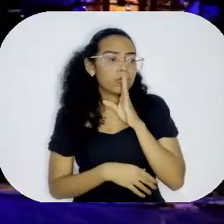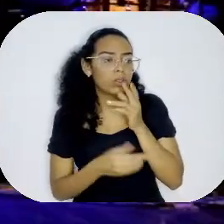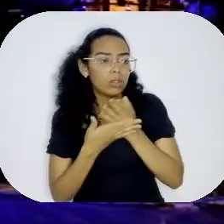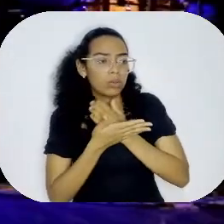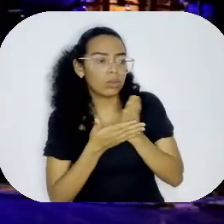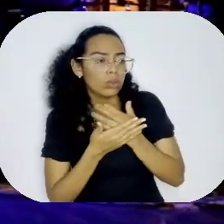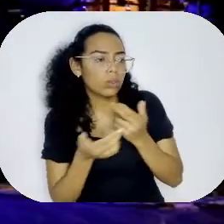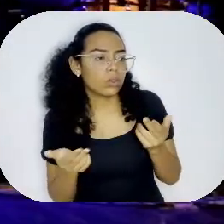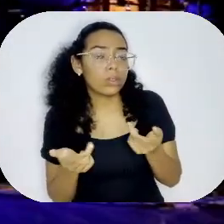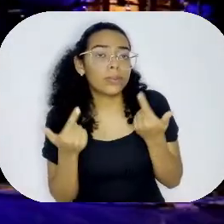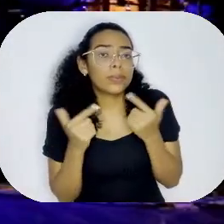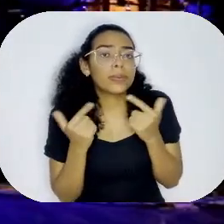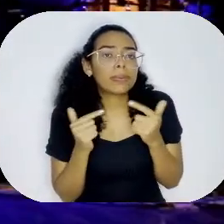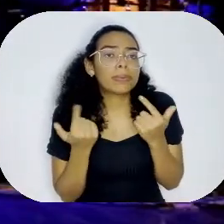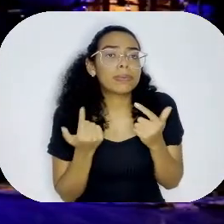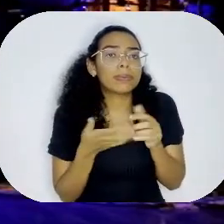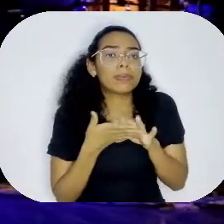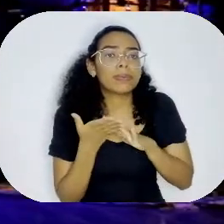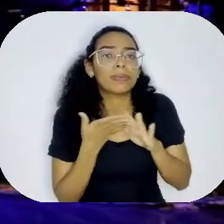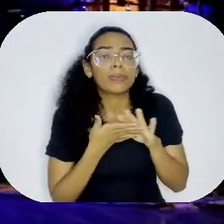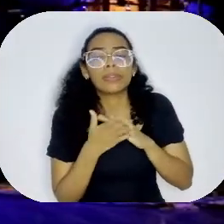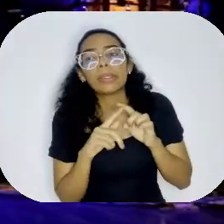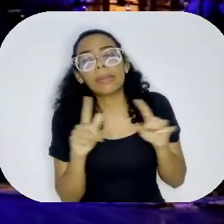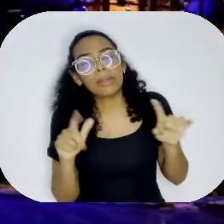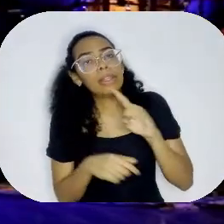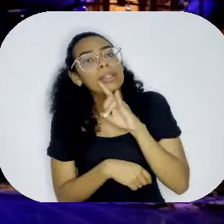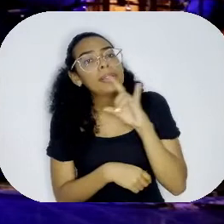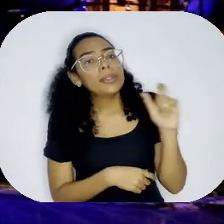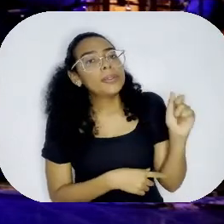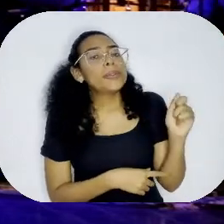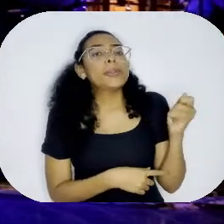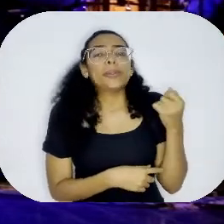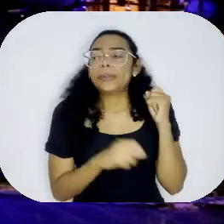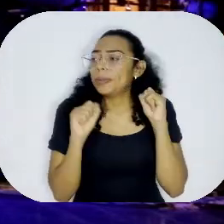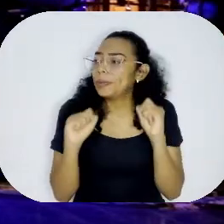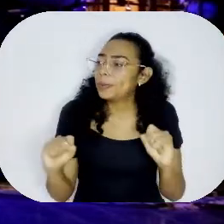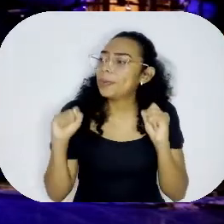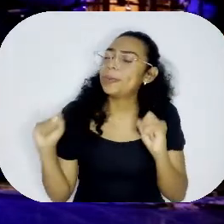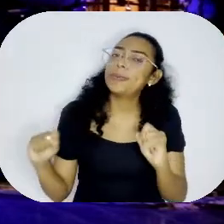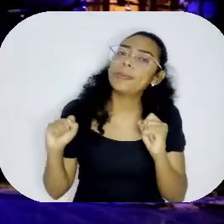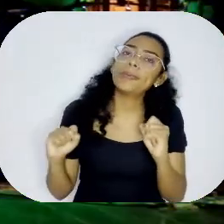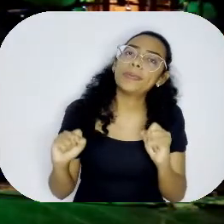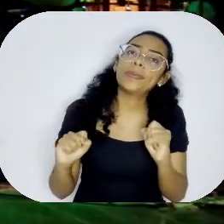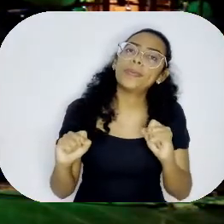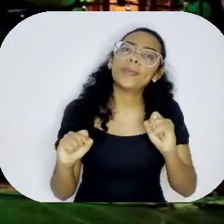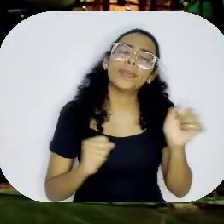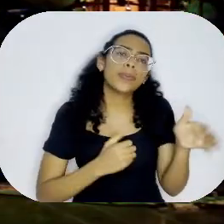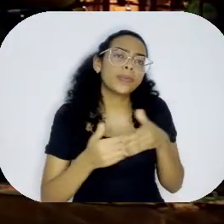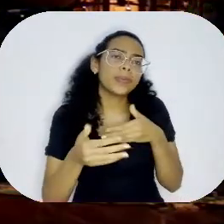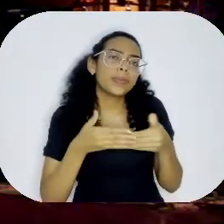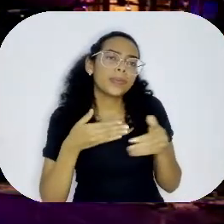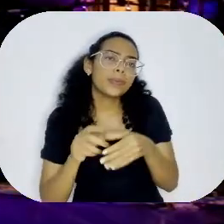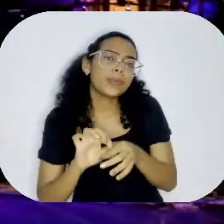a nos favorecer, mas o dia pode ser